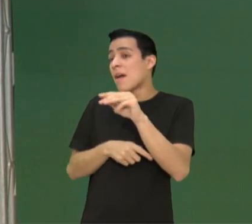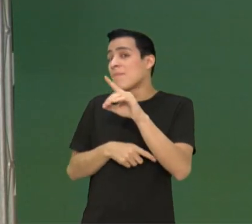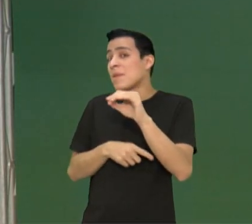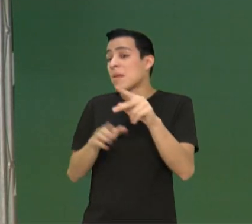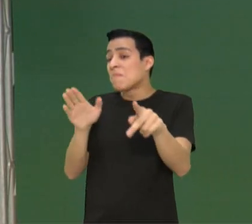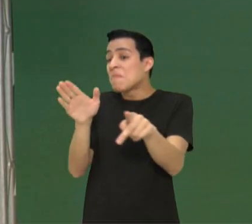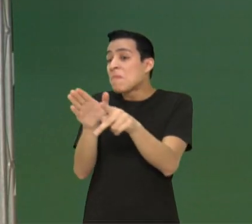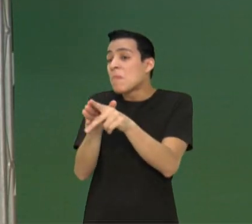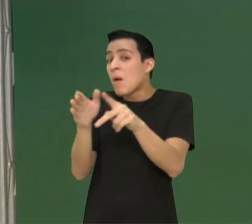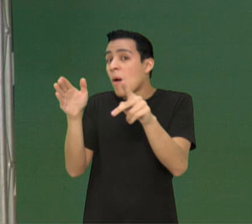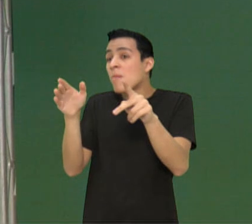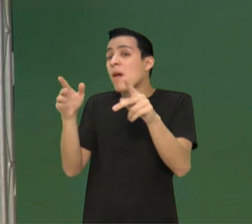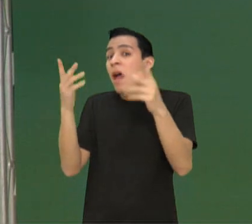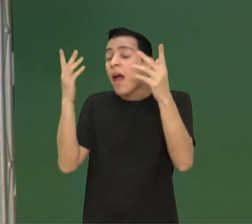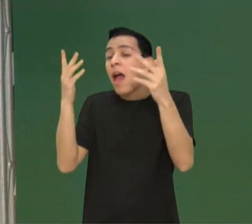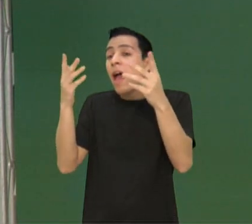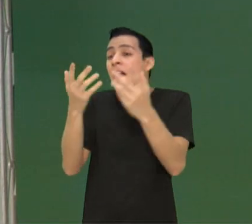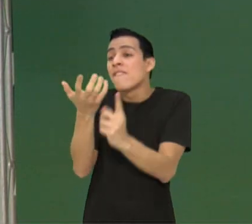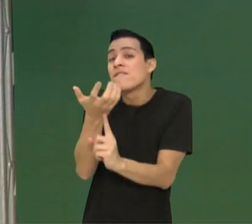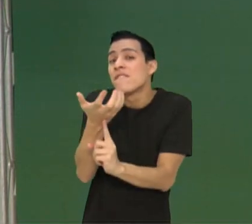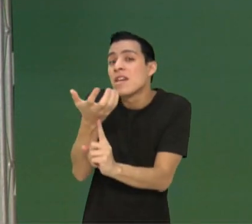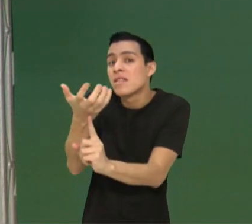Esses dois não servem como reserva. Por quê?